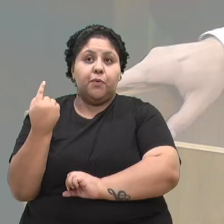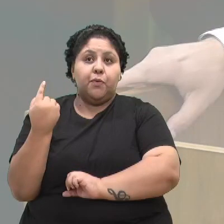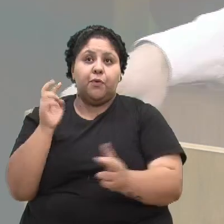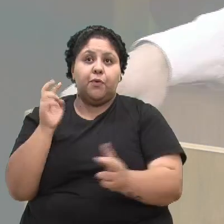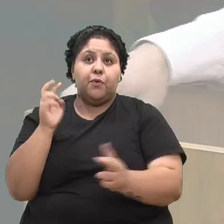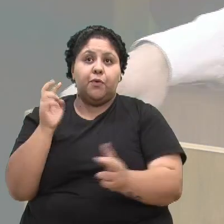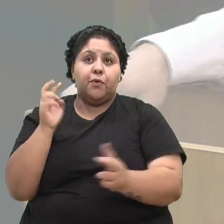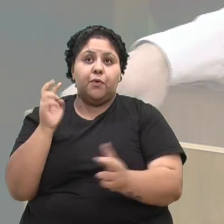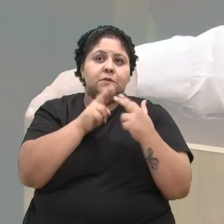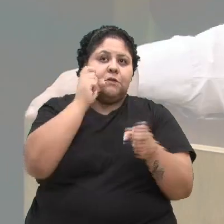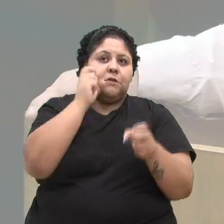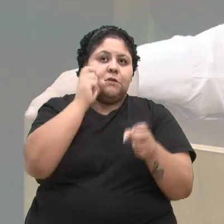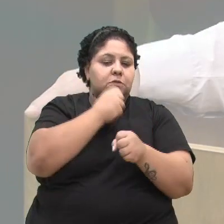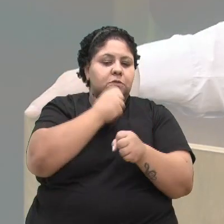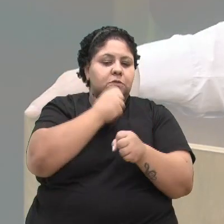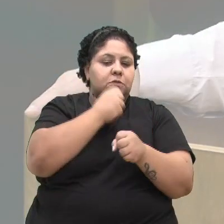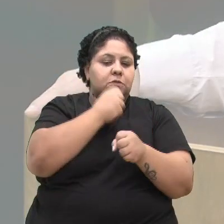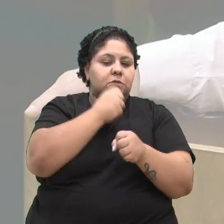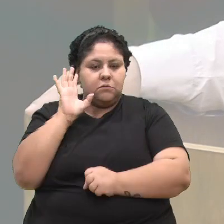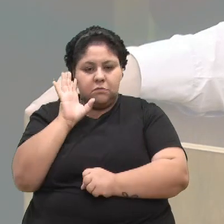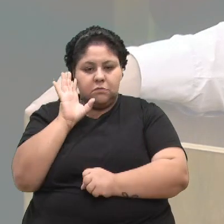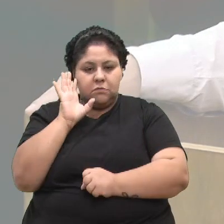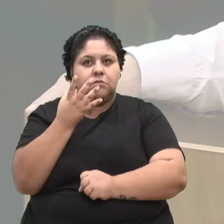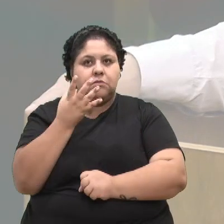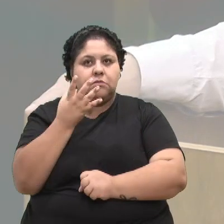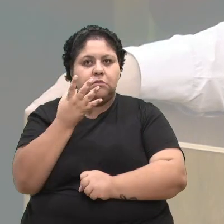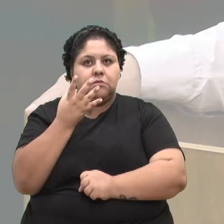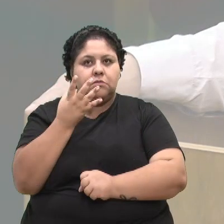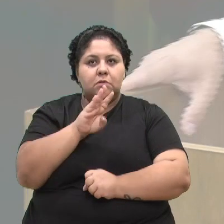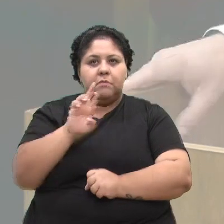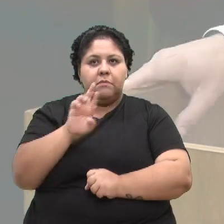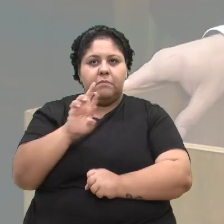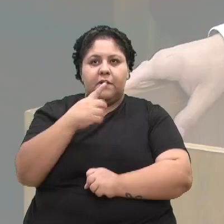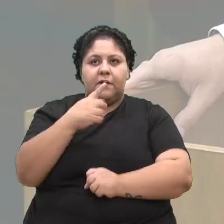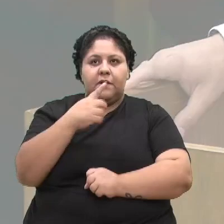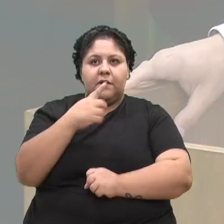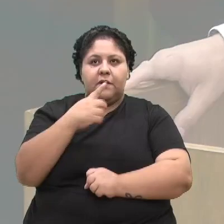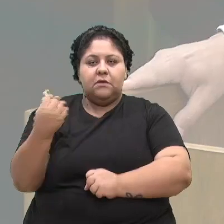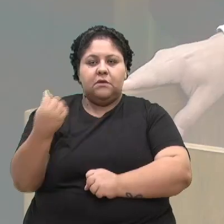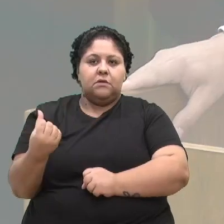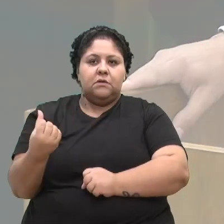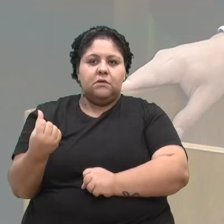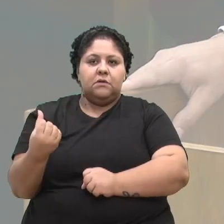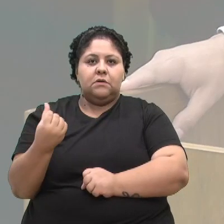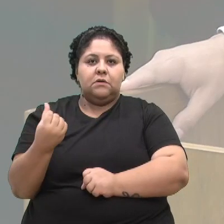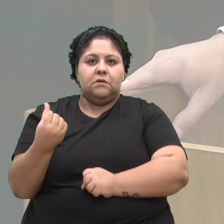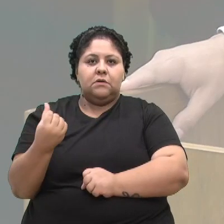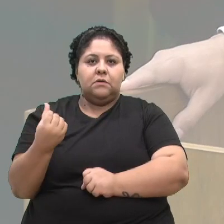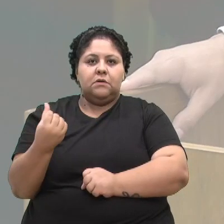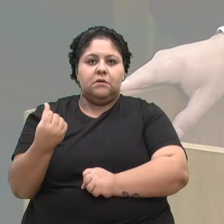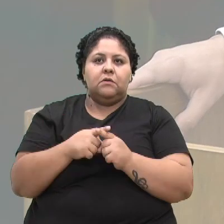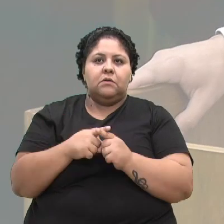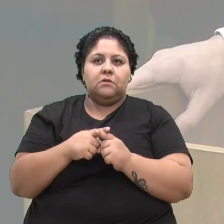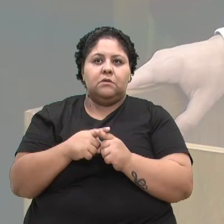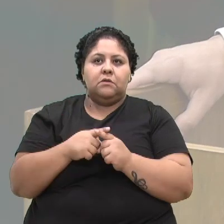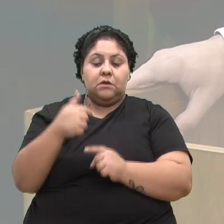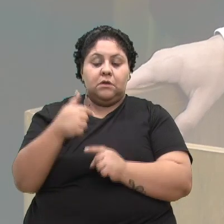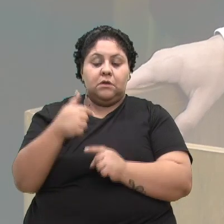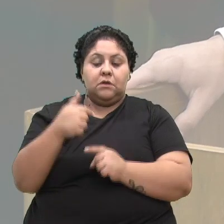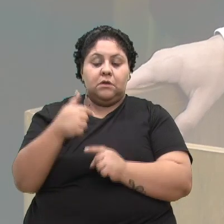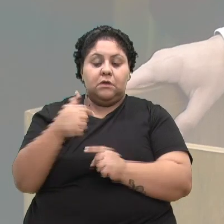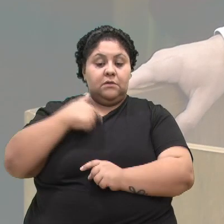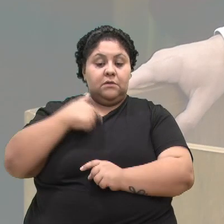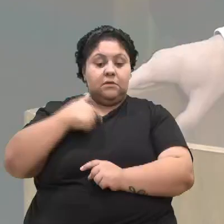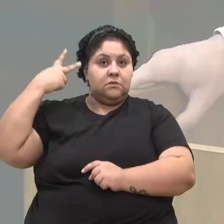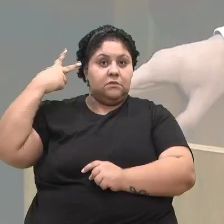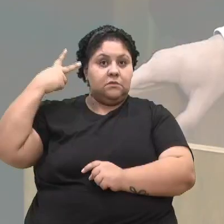algumas obras que estão acontecendo na BR-116, porque este vereador, ele